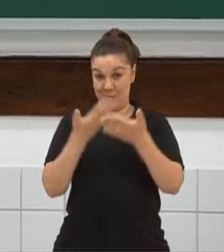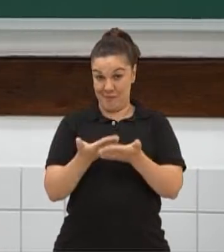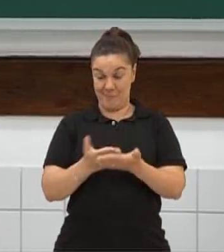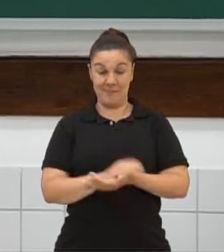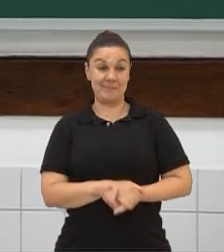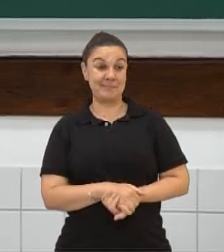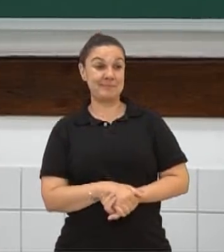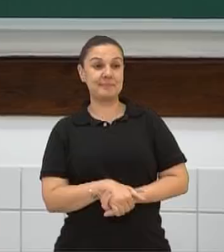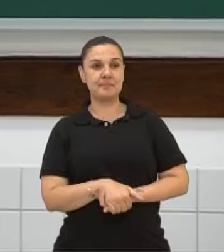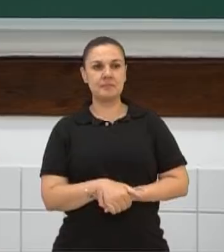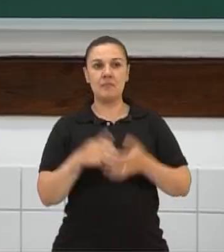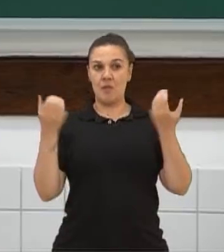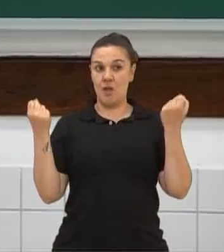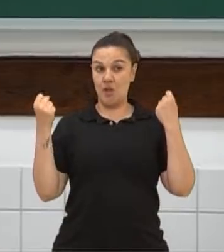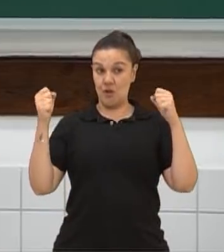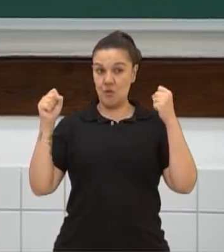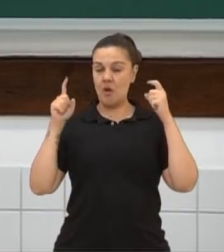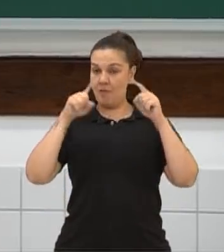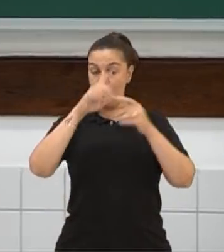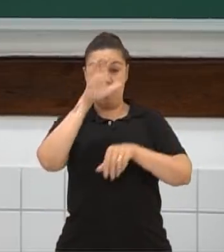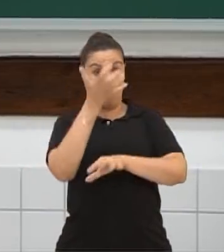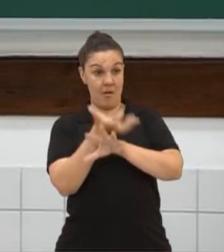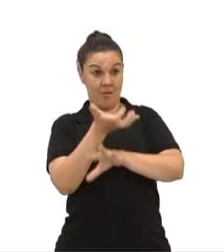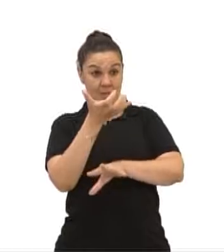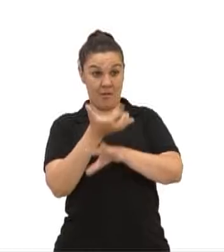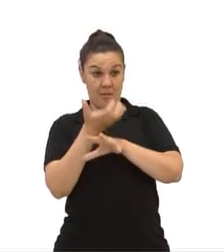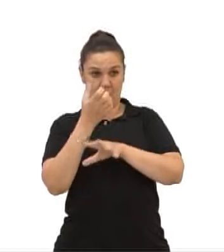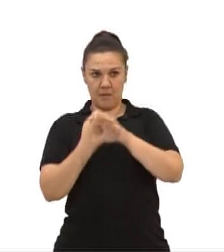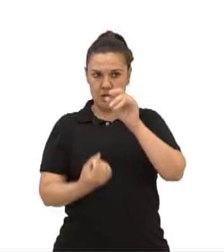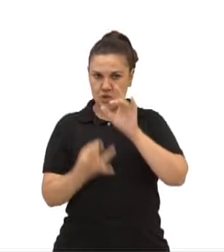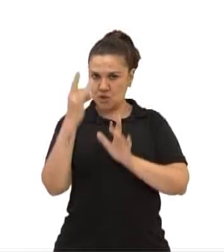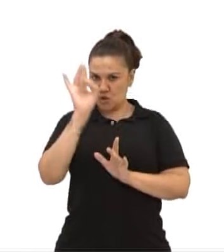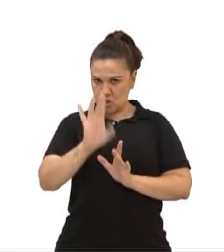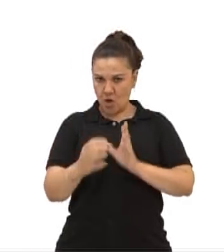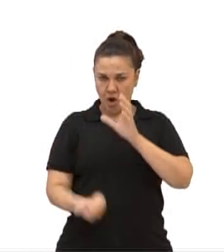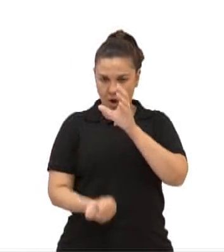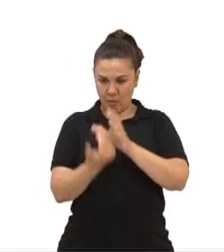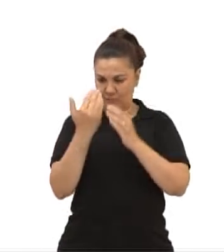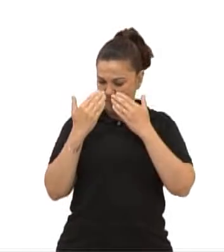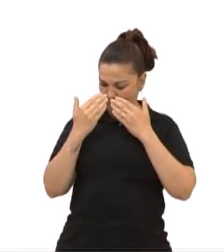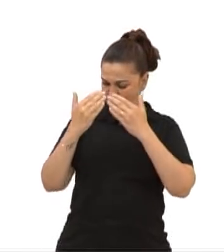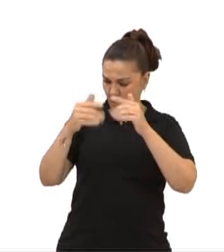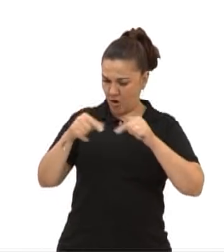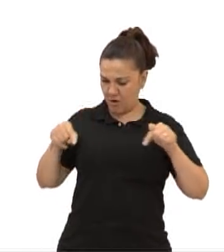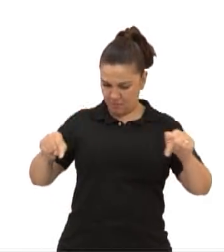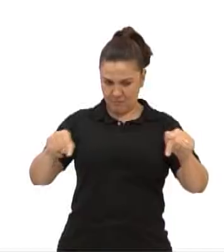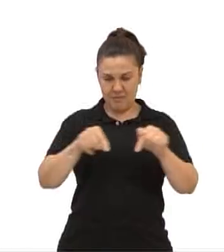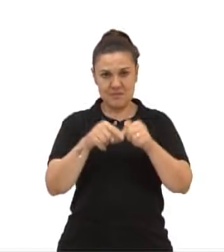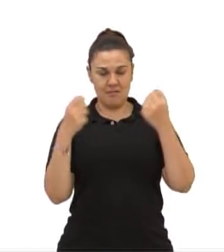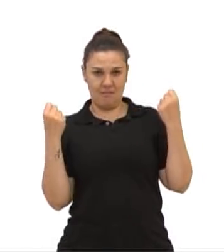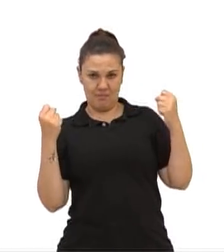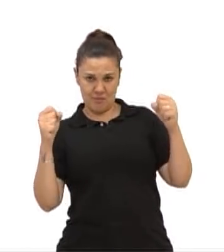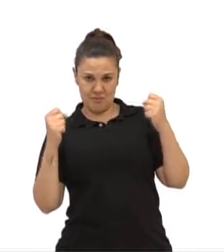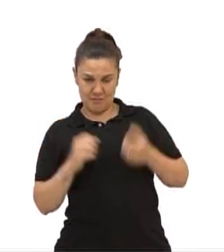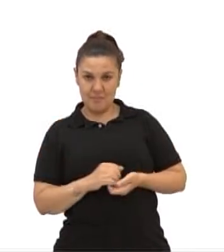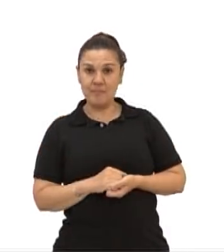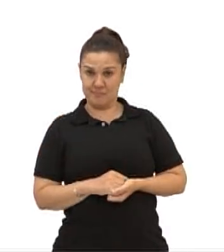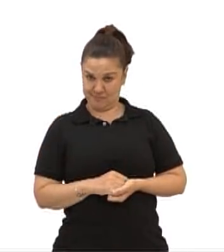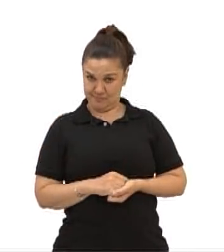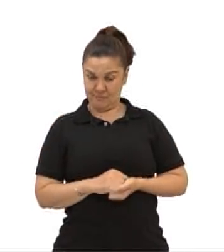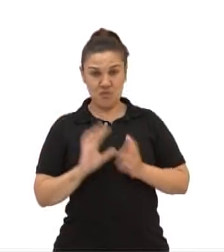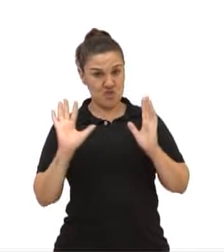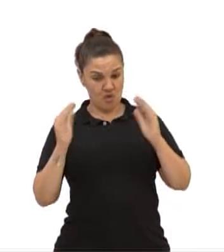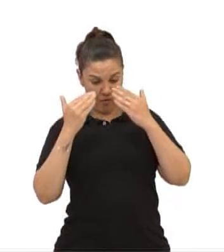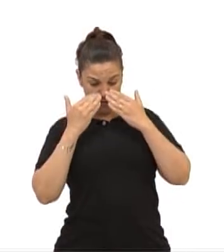aula. Educação Física é uma disciplina que só acontece fora da sala de aula? O que você acha? Será que a Educação Física